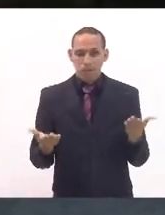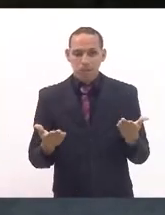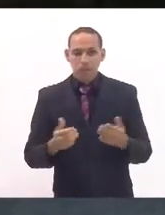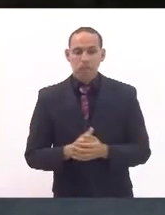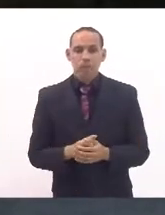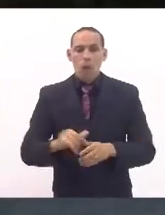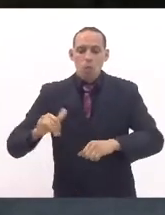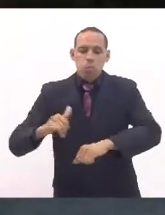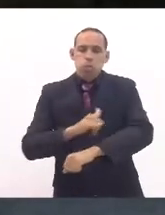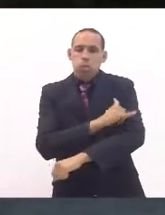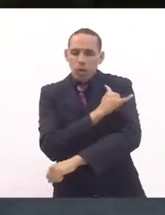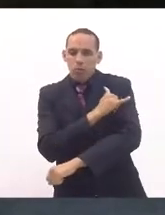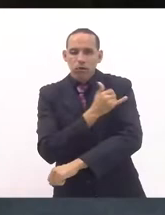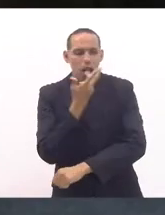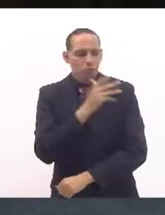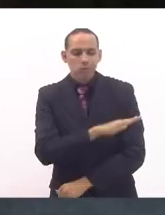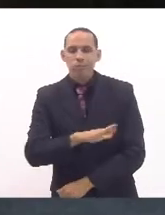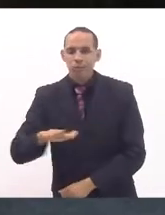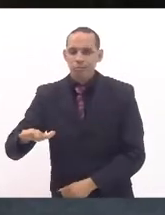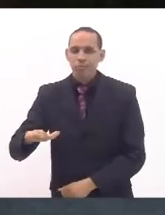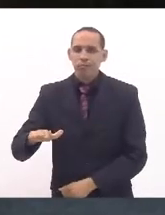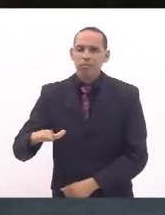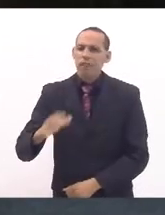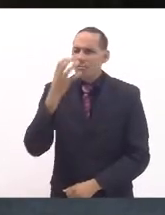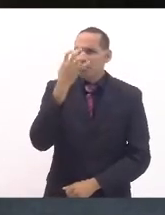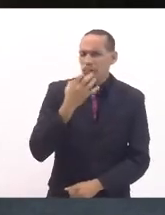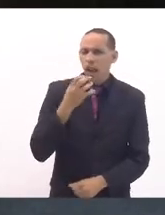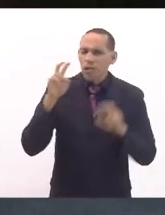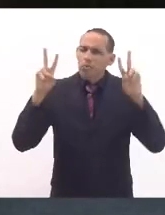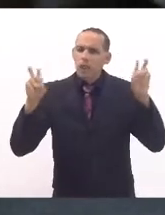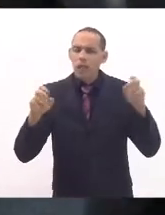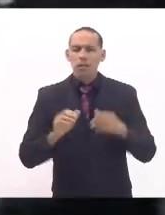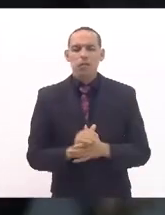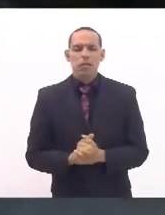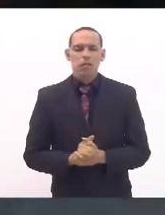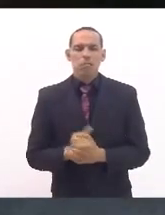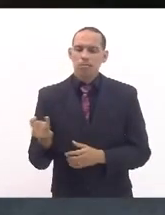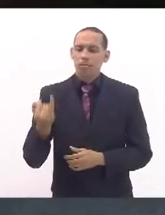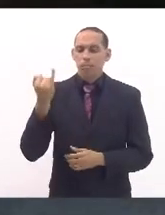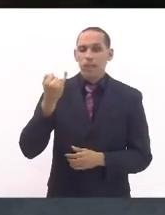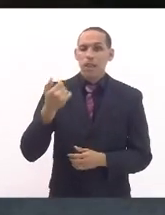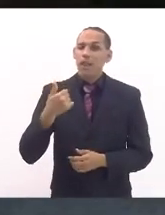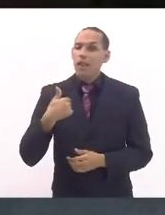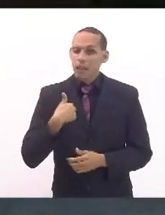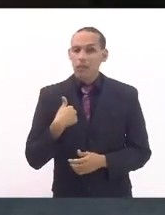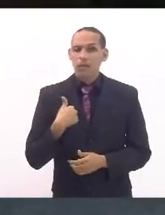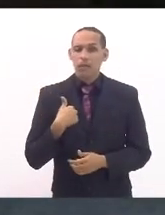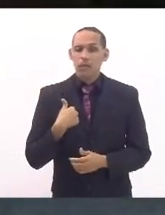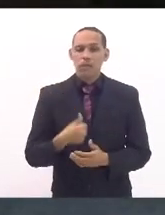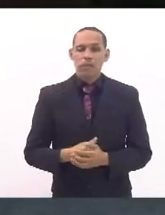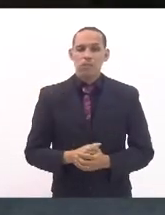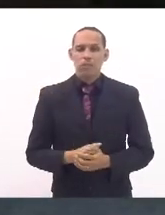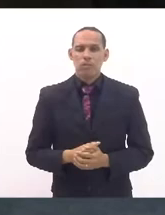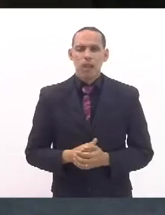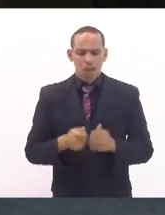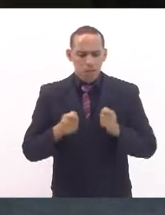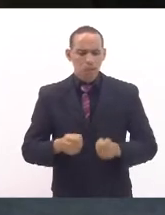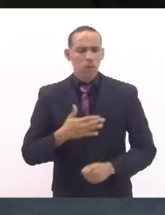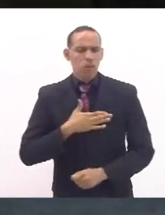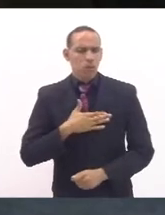da obesidade infantil. É um tema sério, um tema importante. Inclusive, eu tenho uma posição